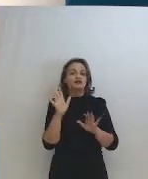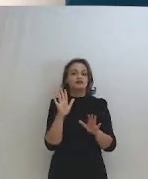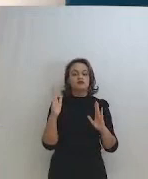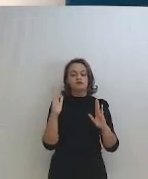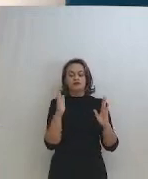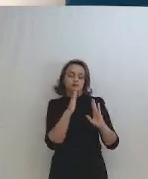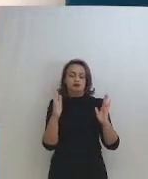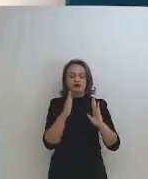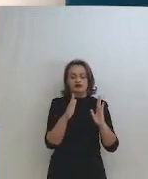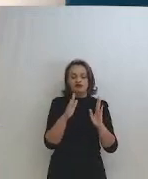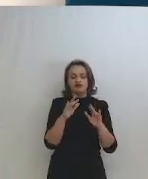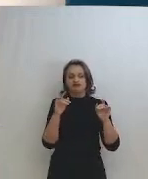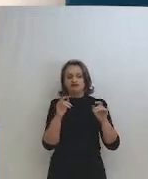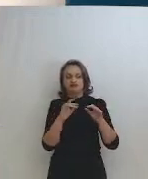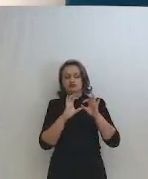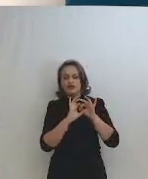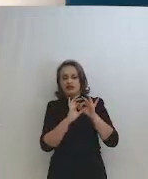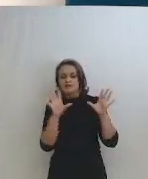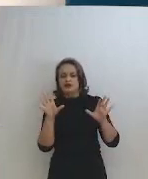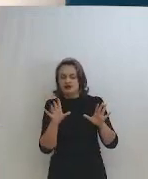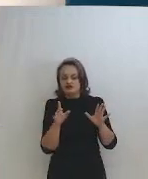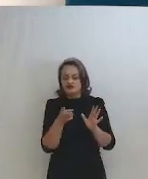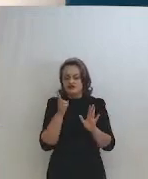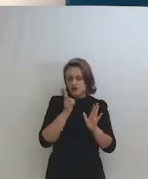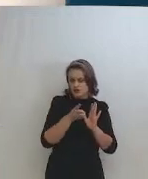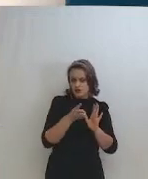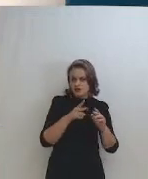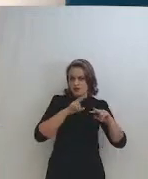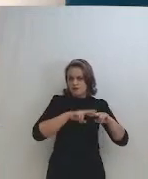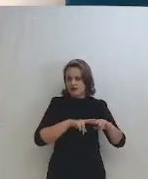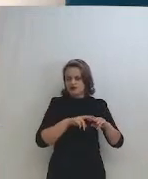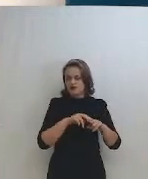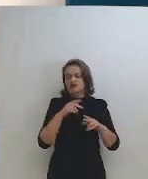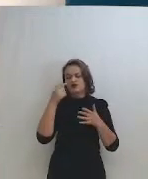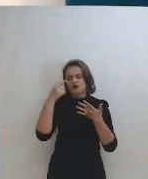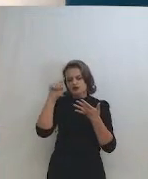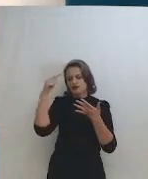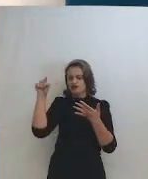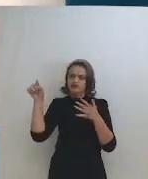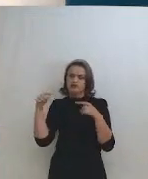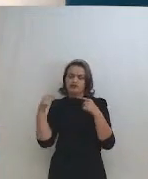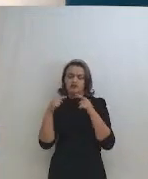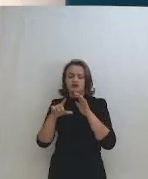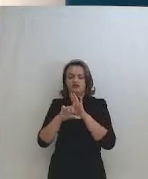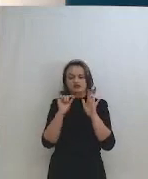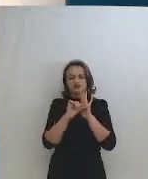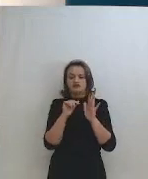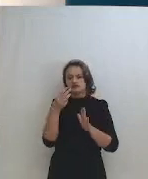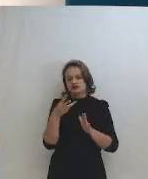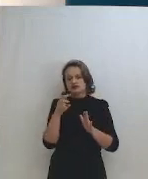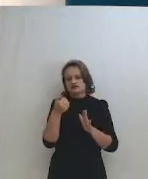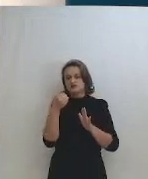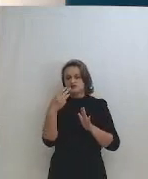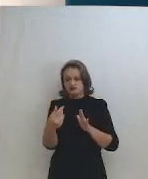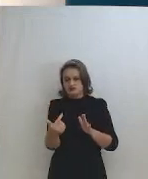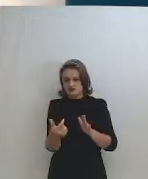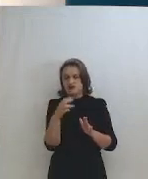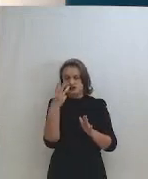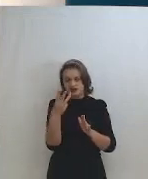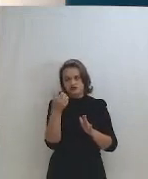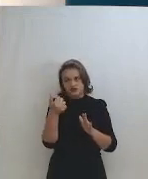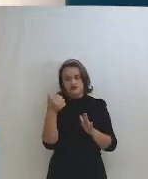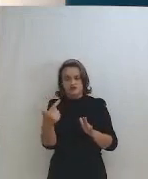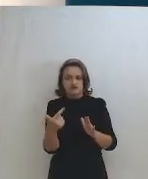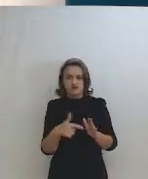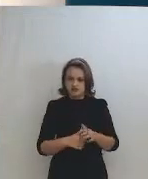para manutenção da segregação, além dos outros pressupostos do artigo 312, até porque nenhum deles se faz mais evidente. Não